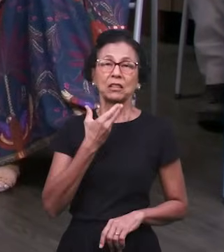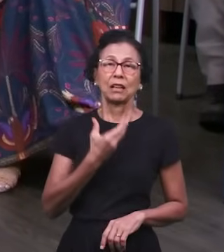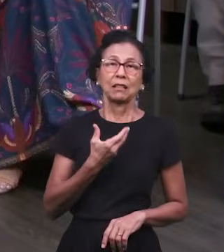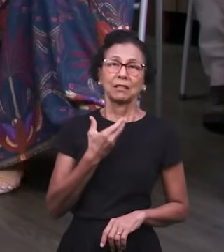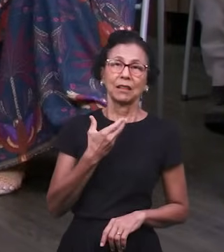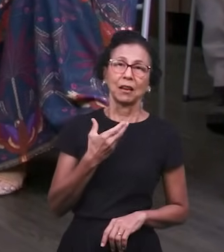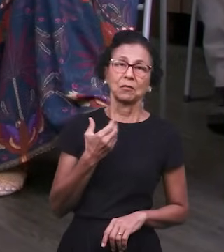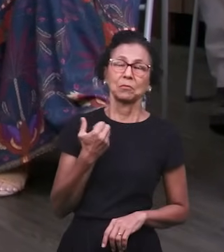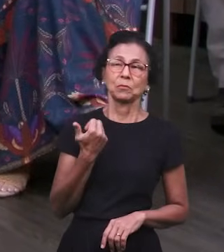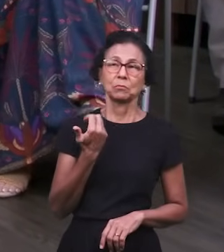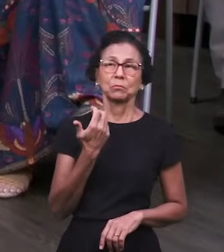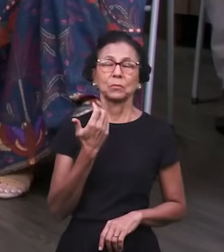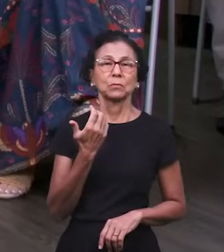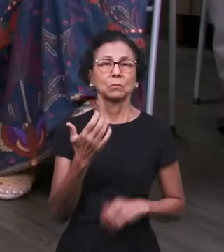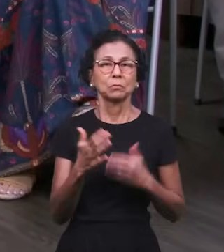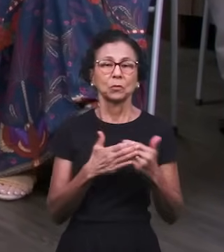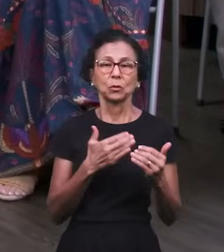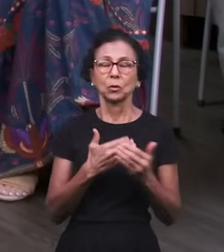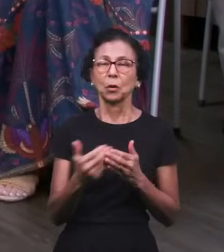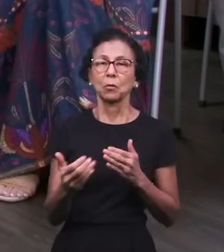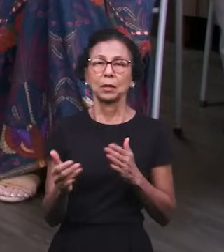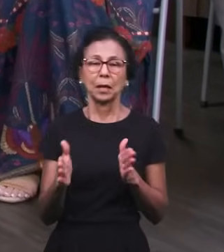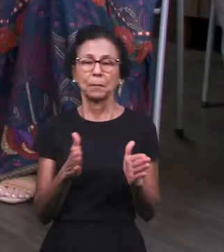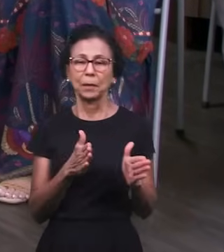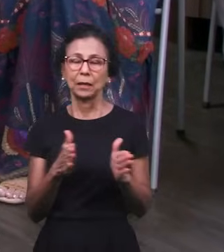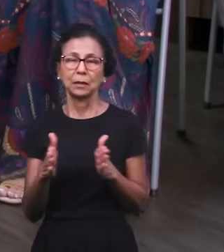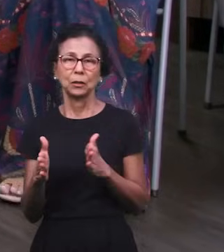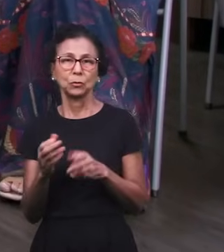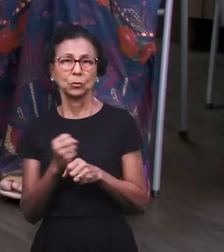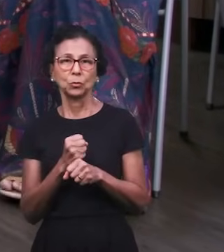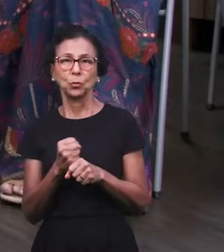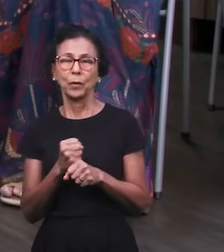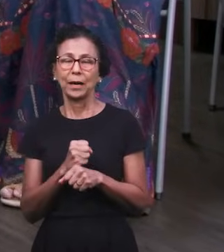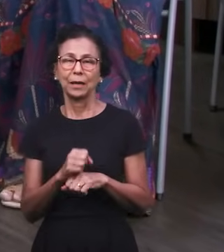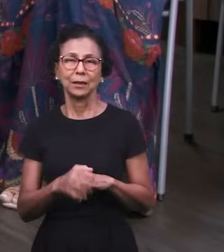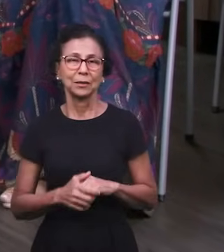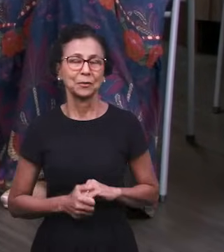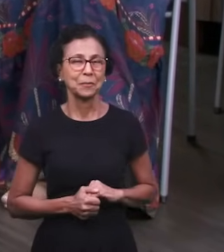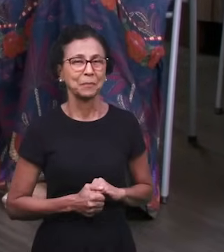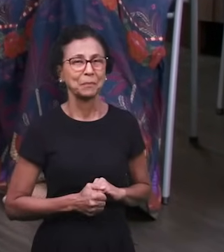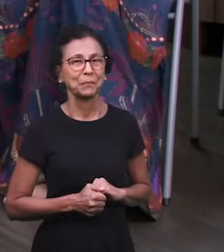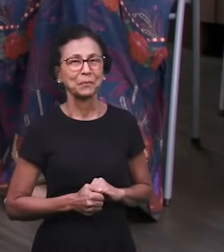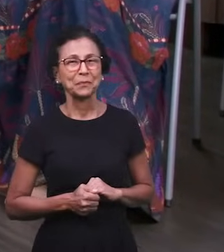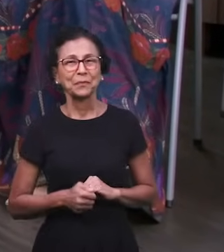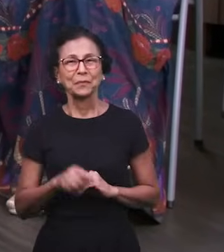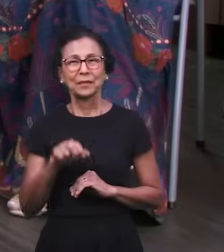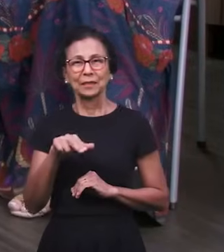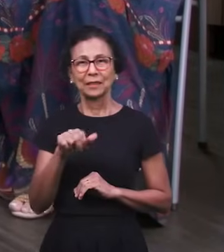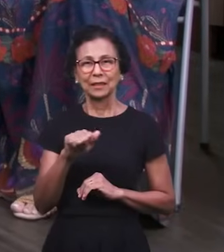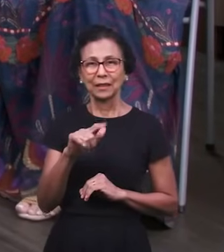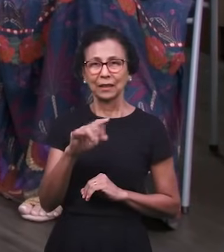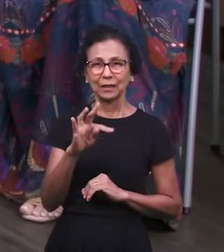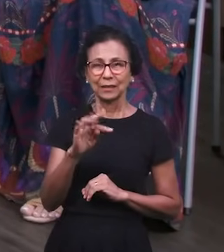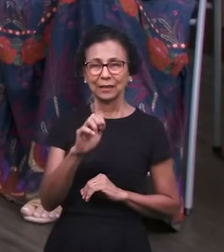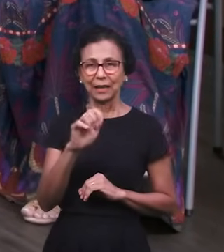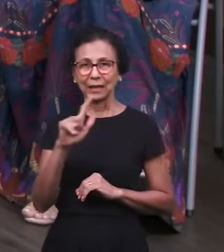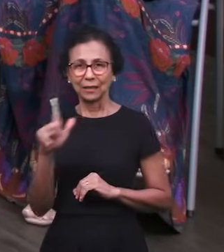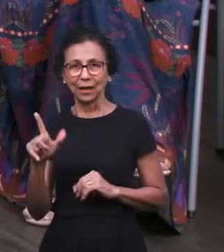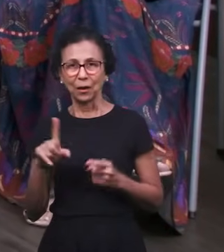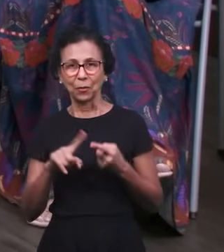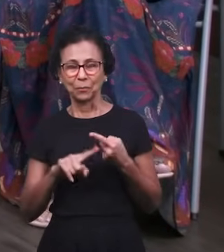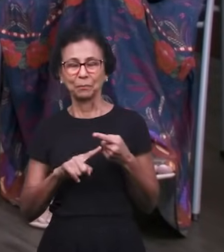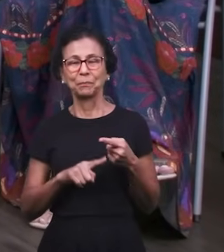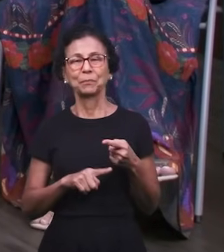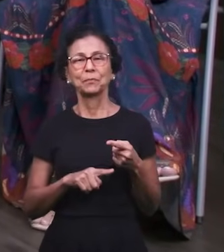Jesus nasce, todo dia a gente comemora a bênção que nós vamos viver no amanhã, né? A verdadeira